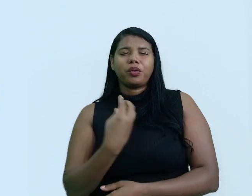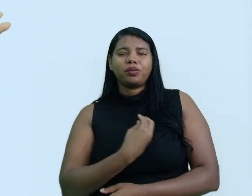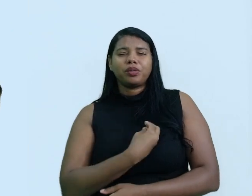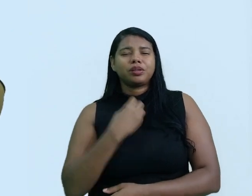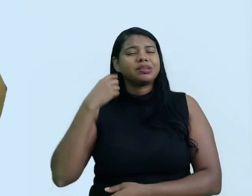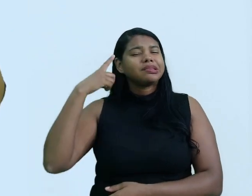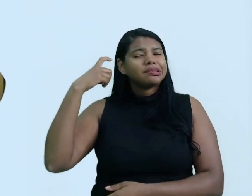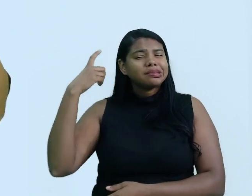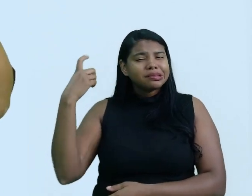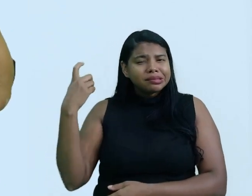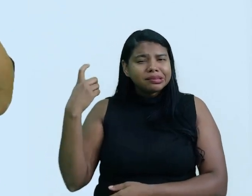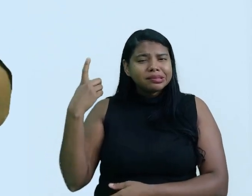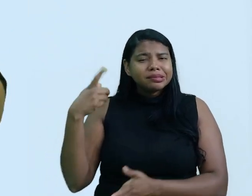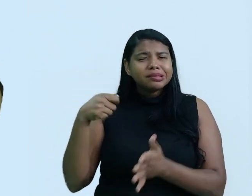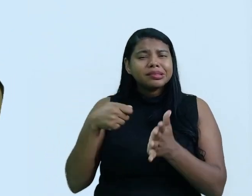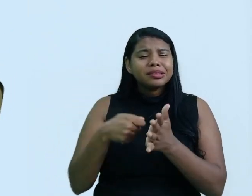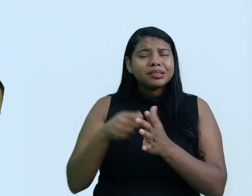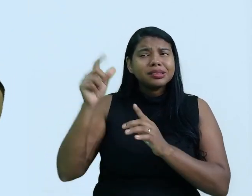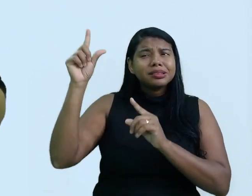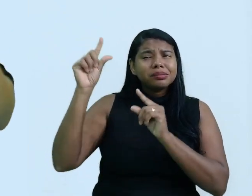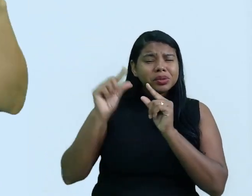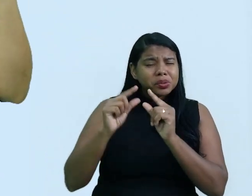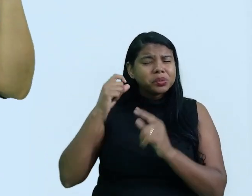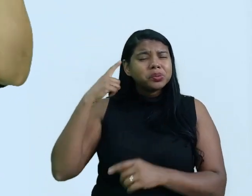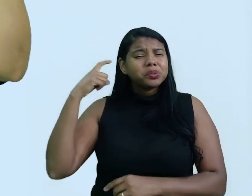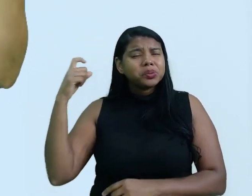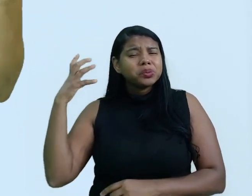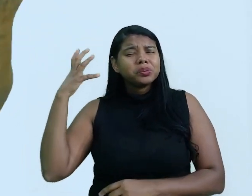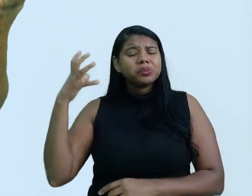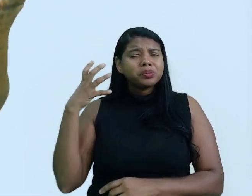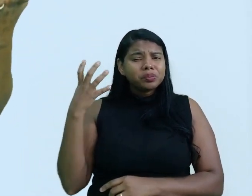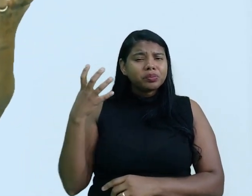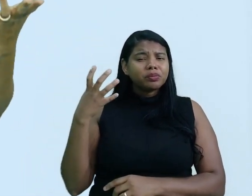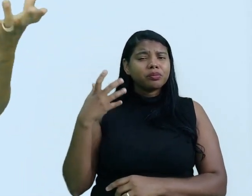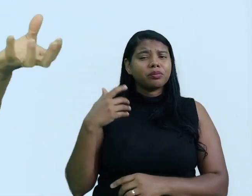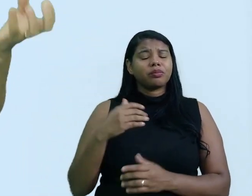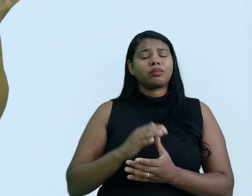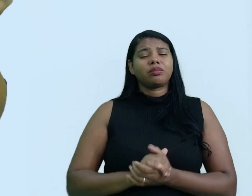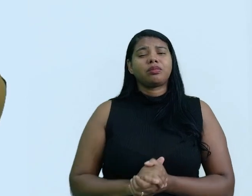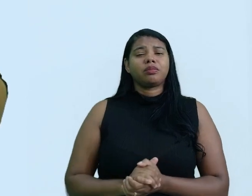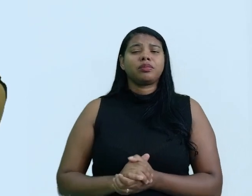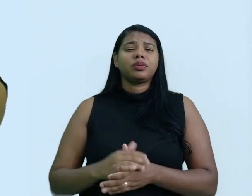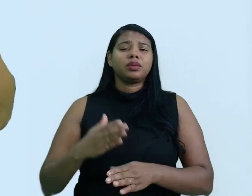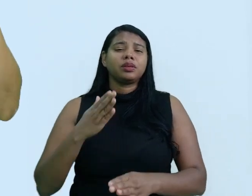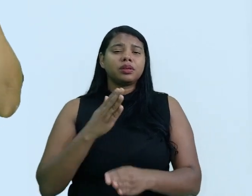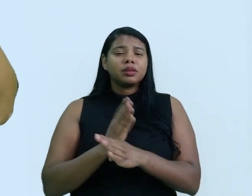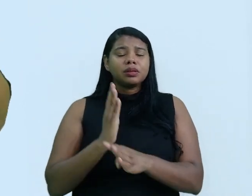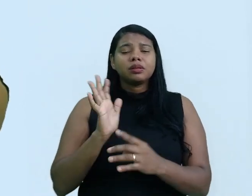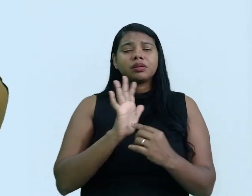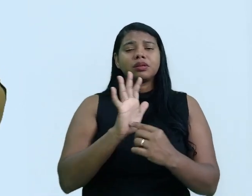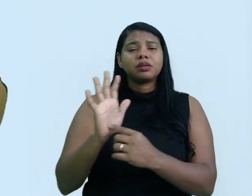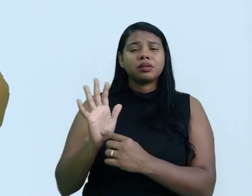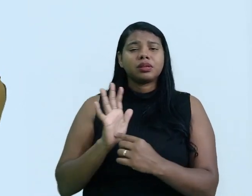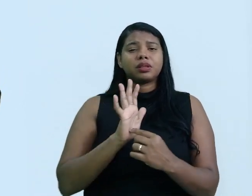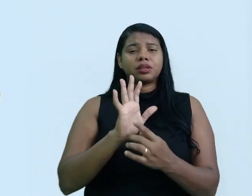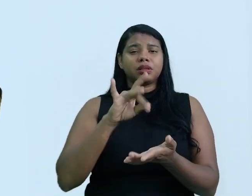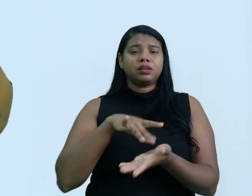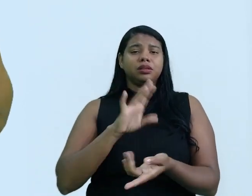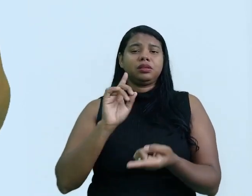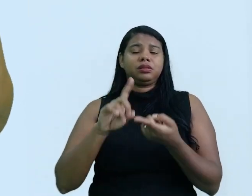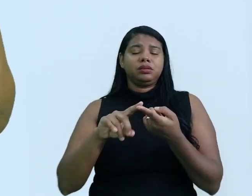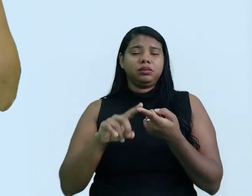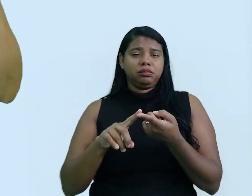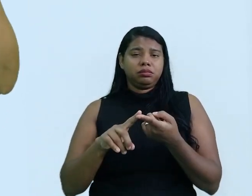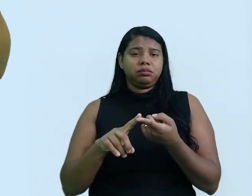ruído, a tentativa de atenuar esse risco? Colocar barreiras, tá, que tentassem atenuar esse